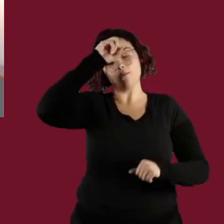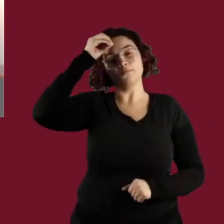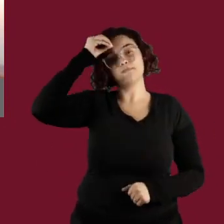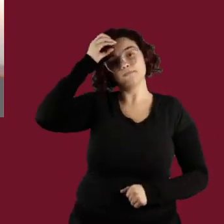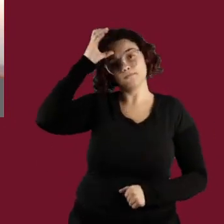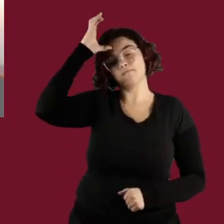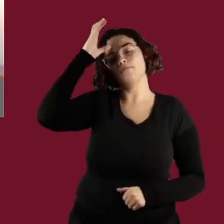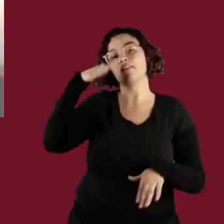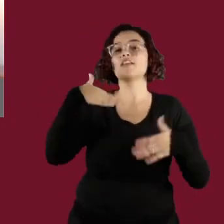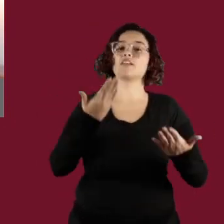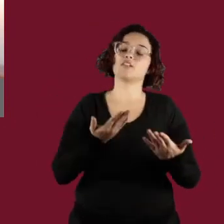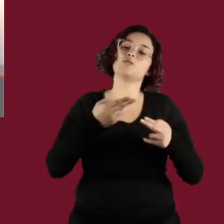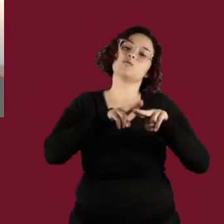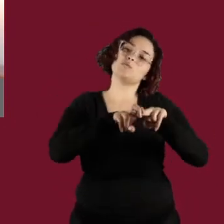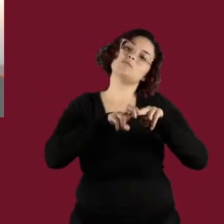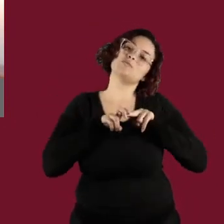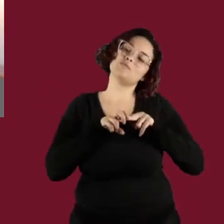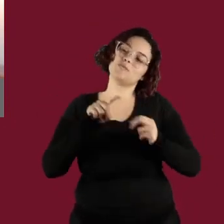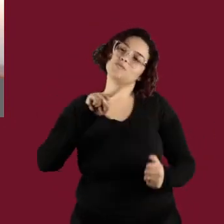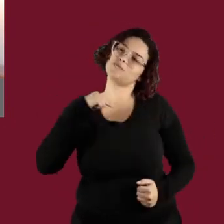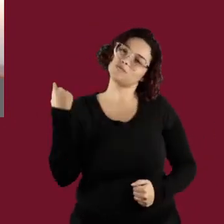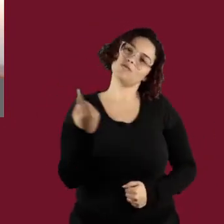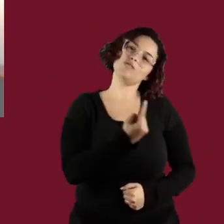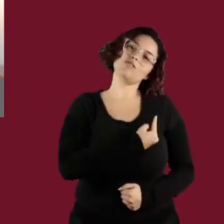quais nós fazemos questão